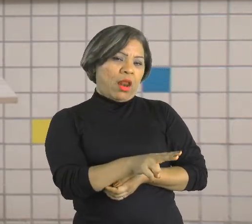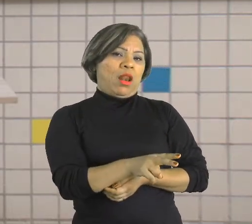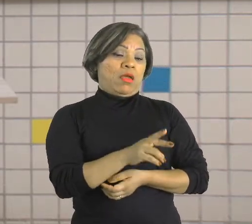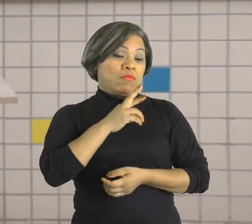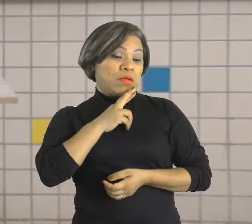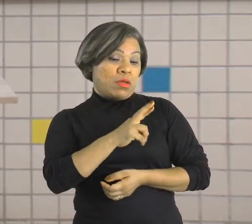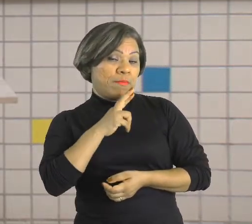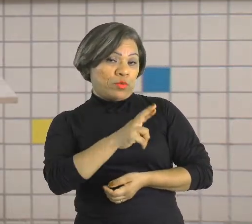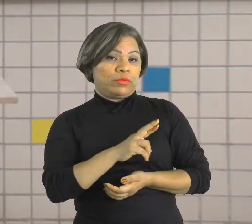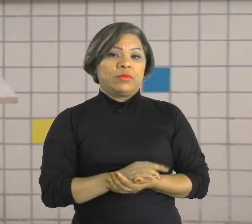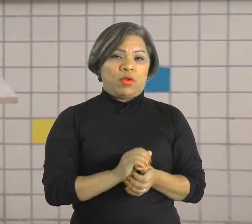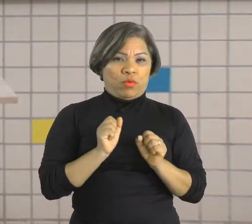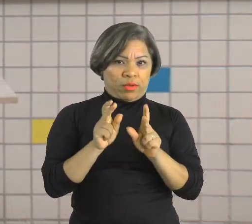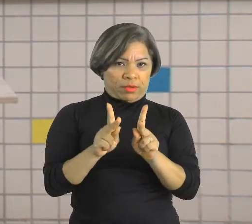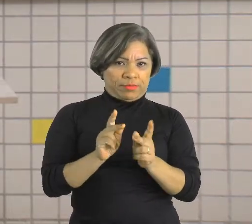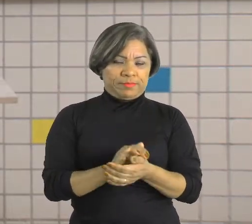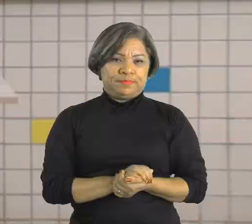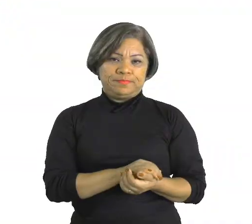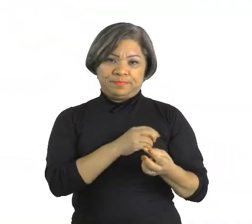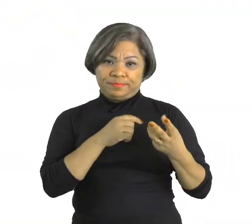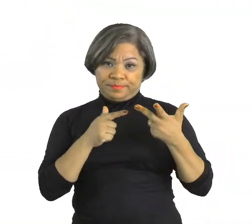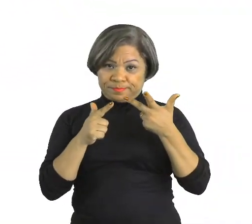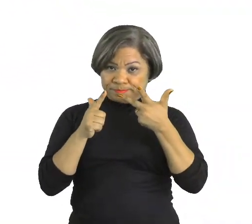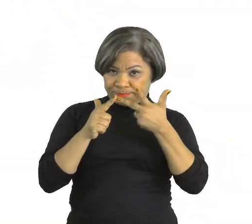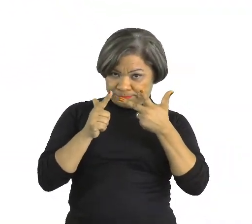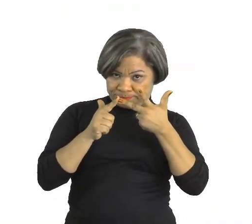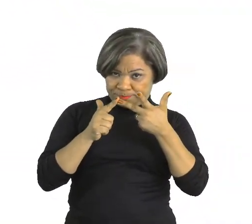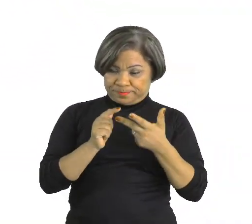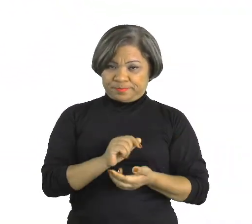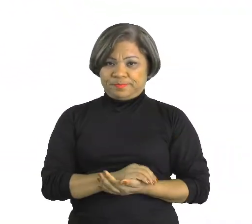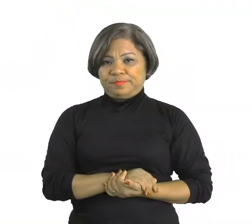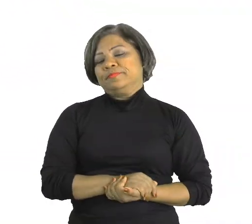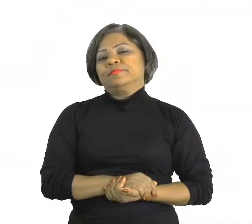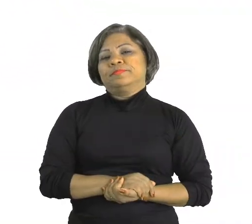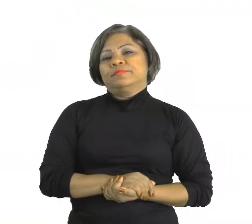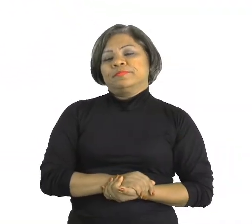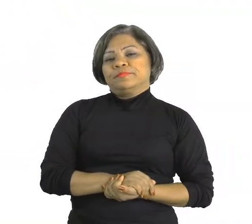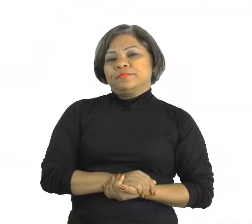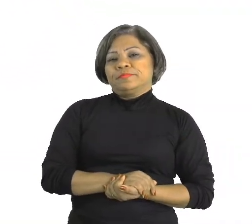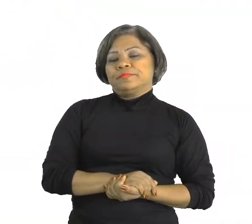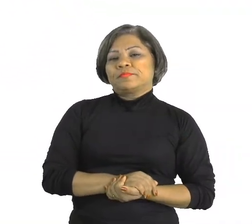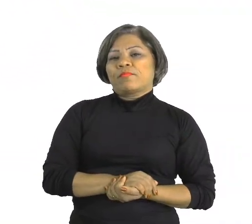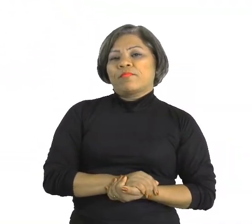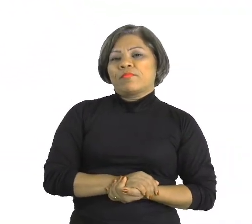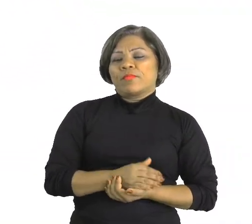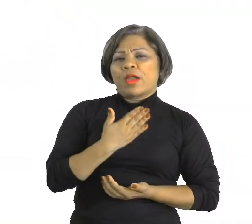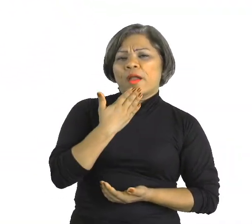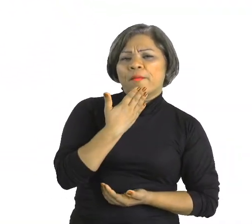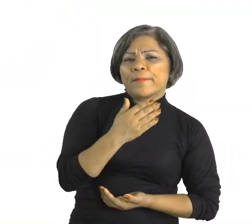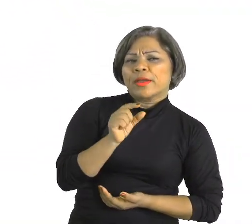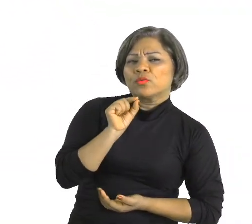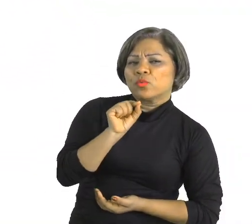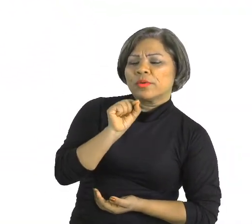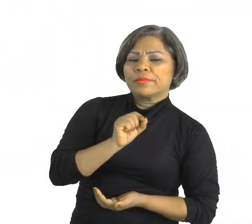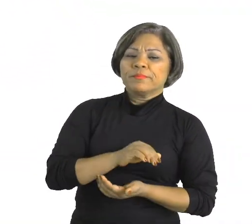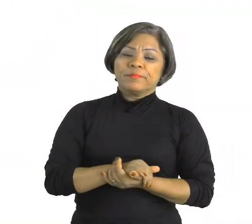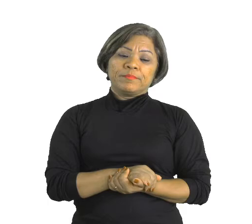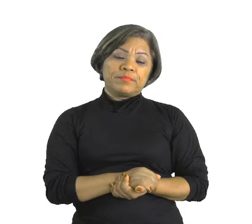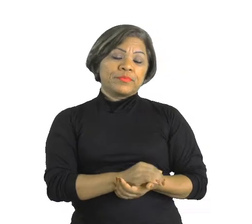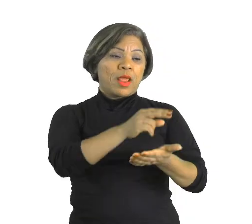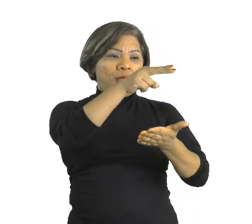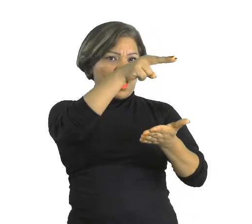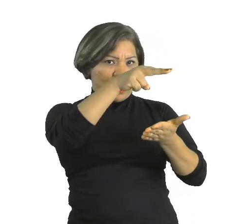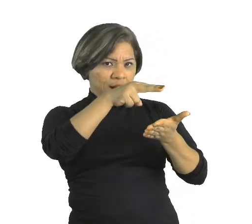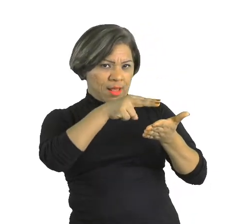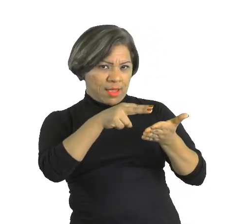ok? 3. A questão 3 pede o seguinte: releia o